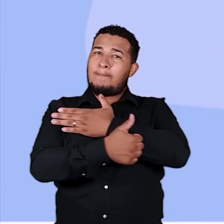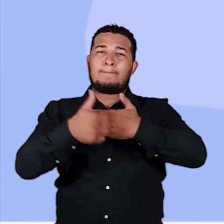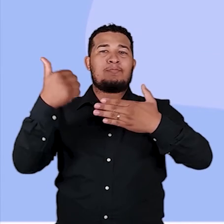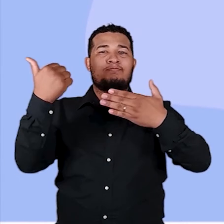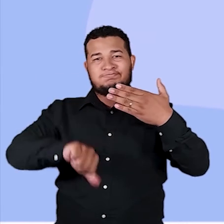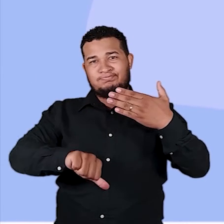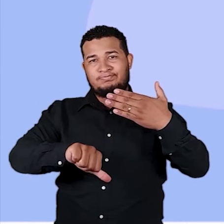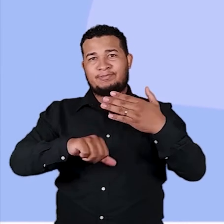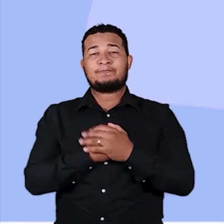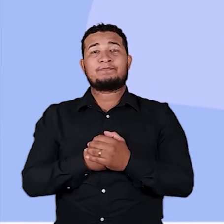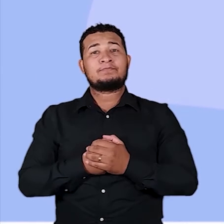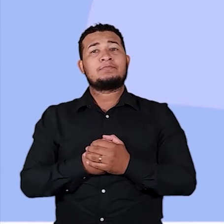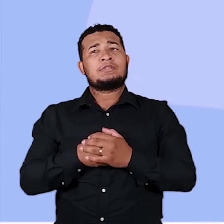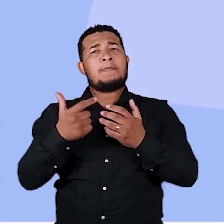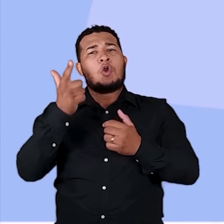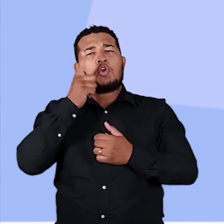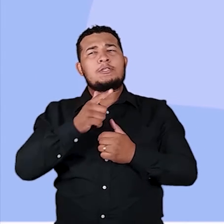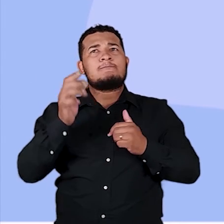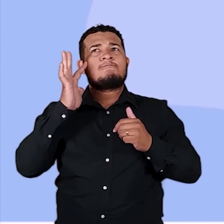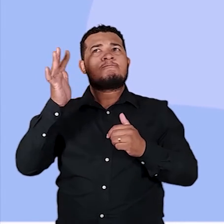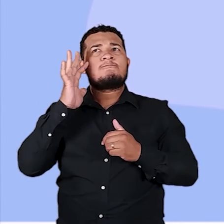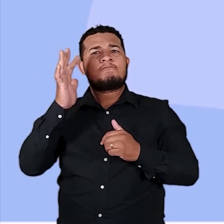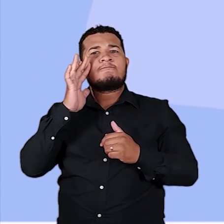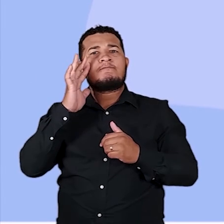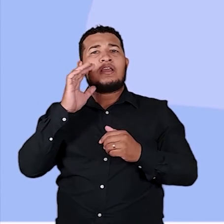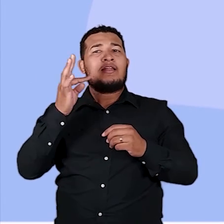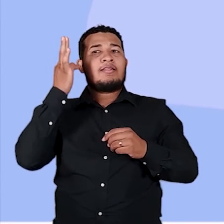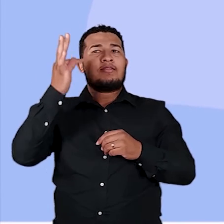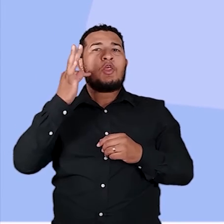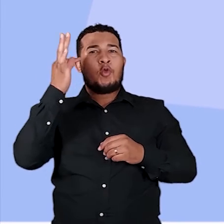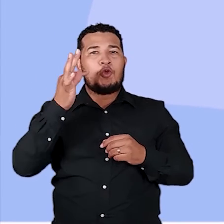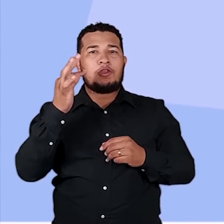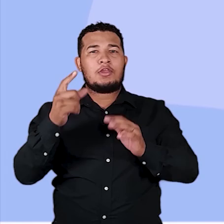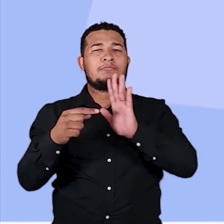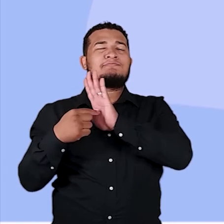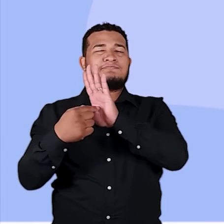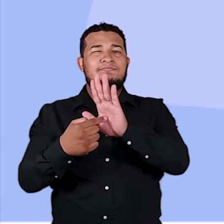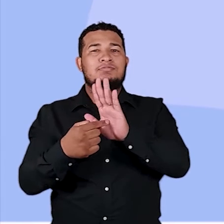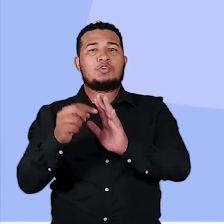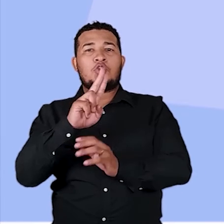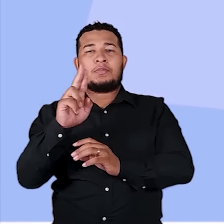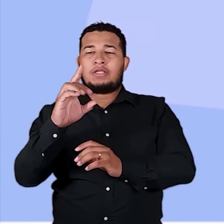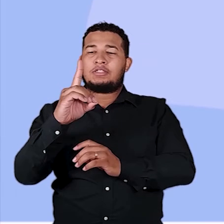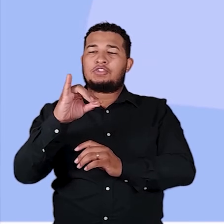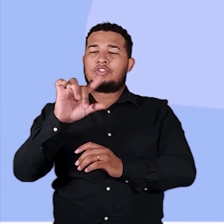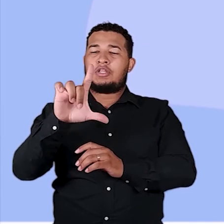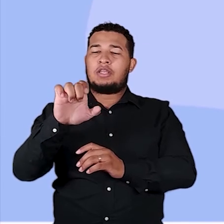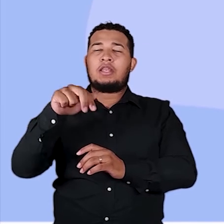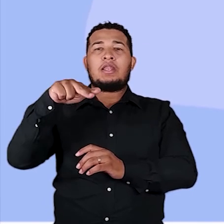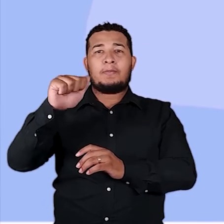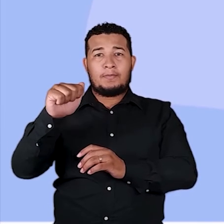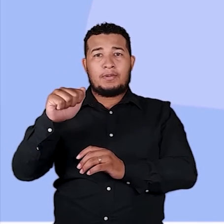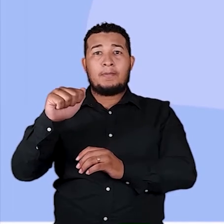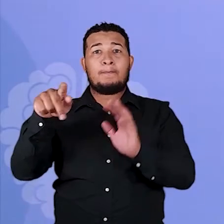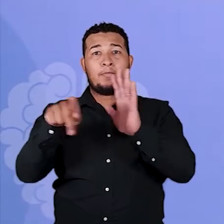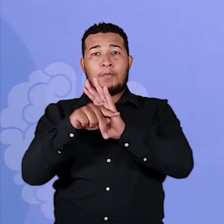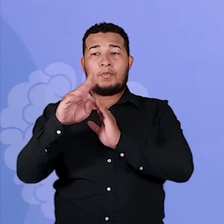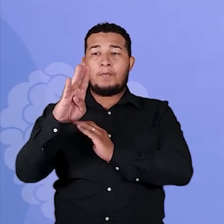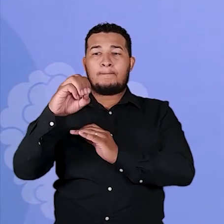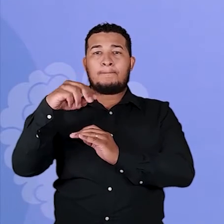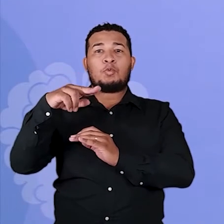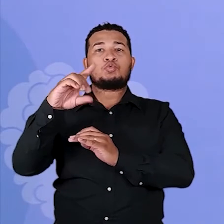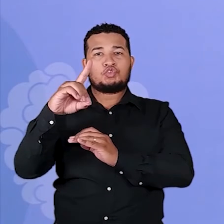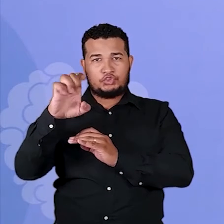para ilustrar todas essas teorias que a gente viu, eu trouxe para vocês o que a gente conhece pelo nome de dilema do bonde. É